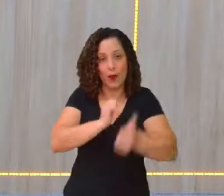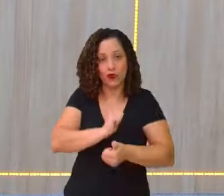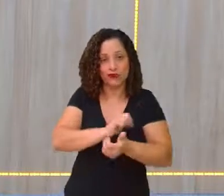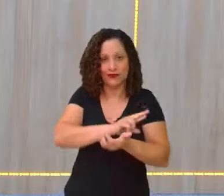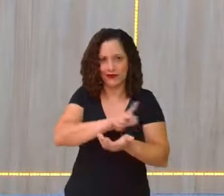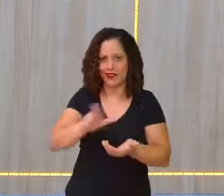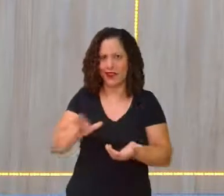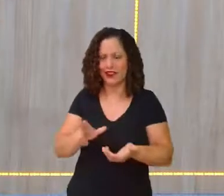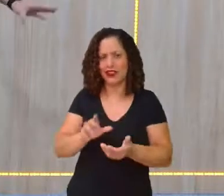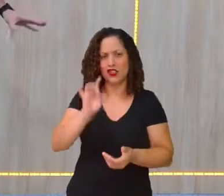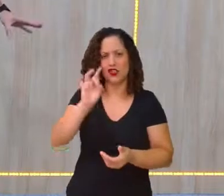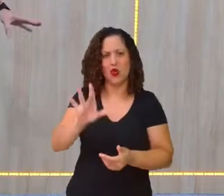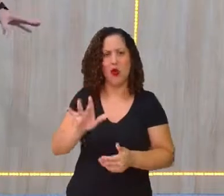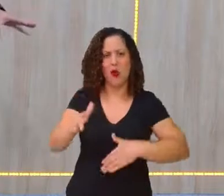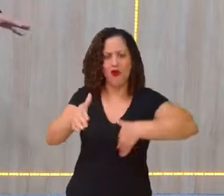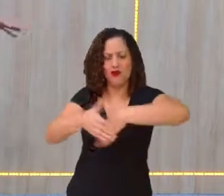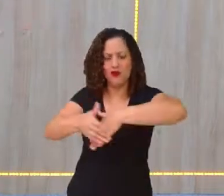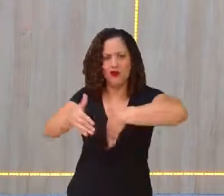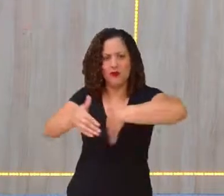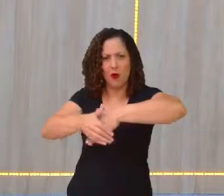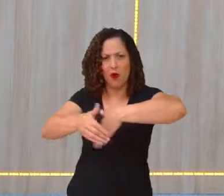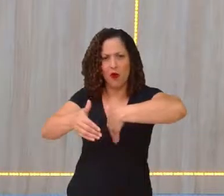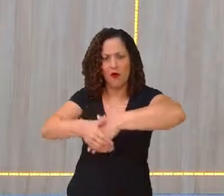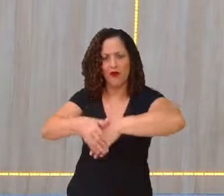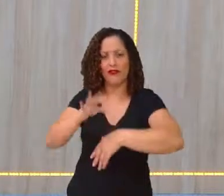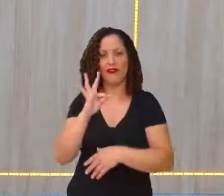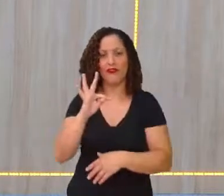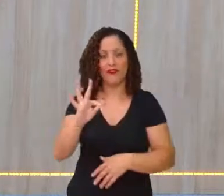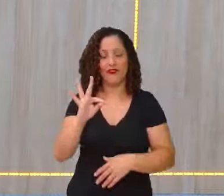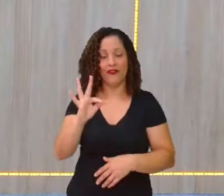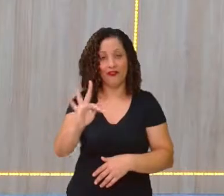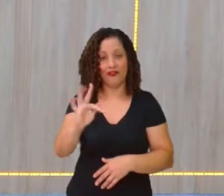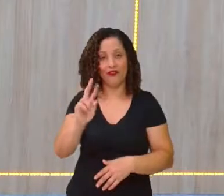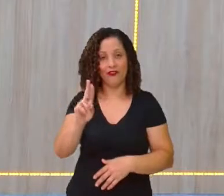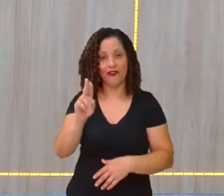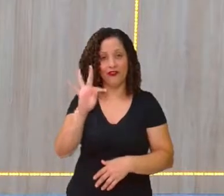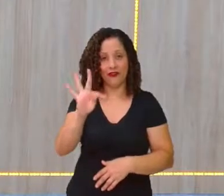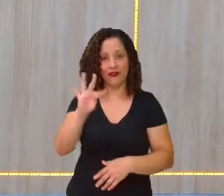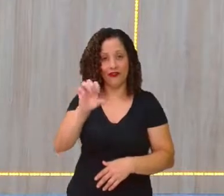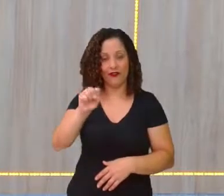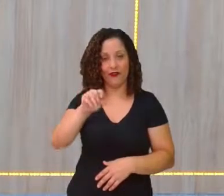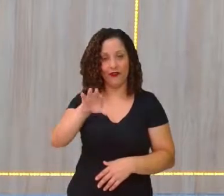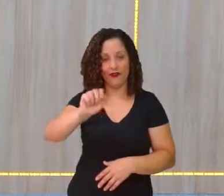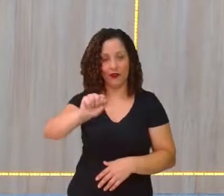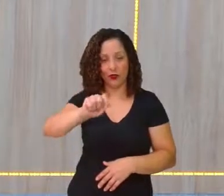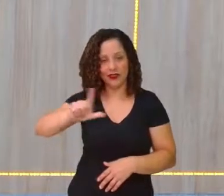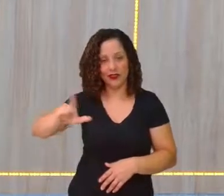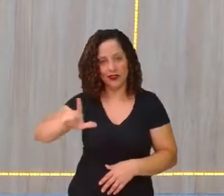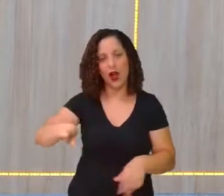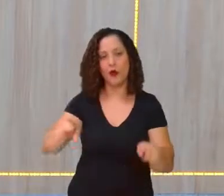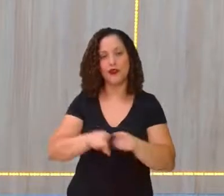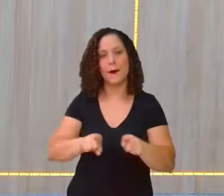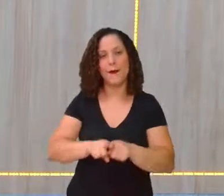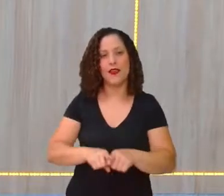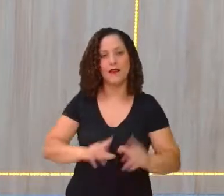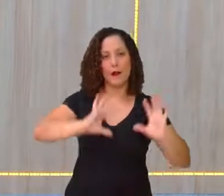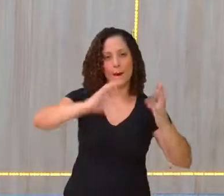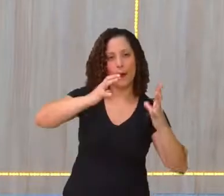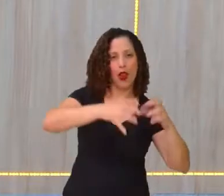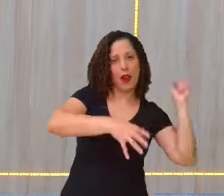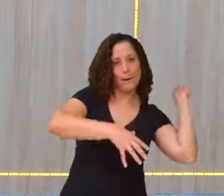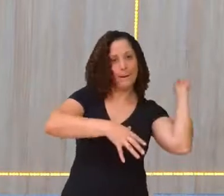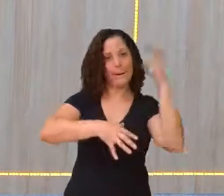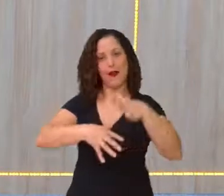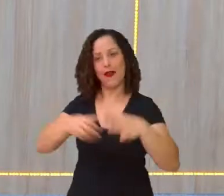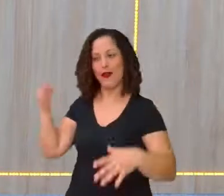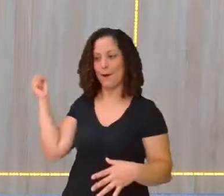educação física era só futsal. E aí, era futsal e queimado. Então, na minha época também era dividido. A